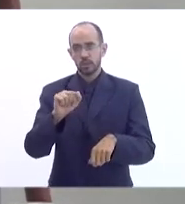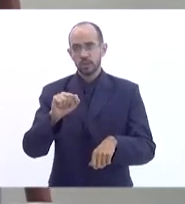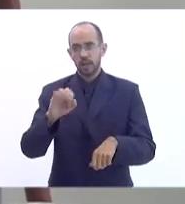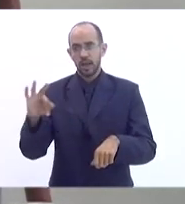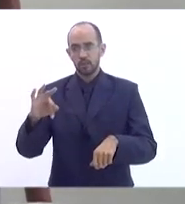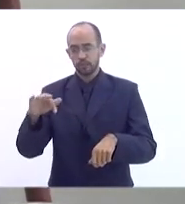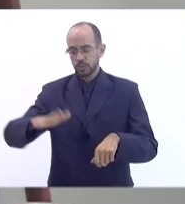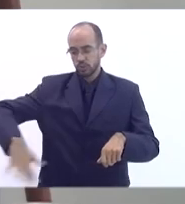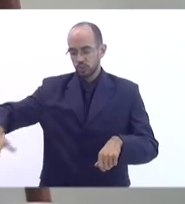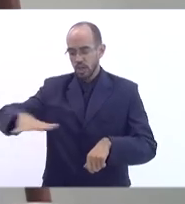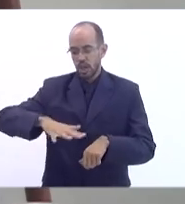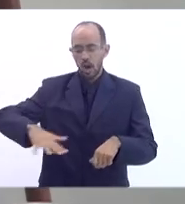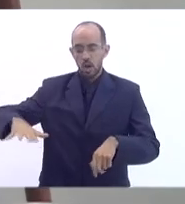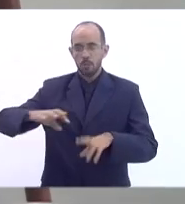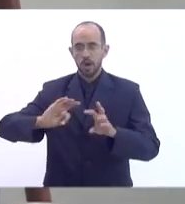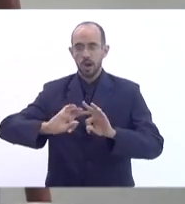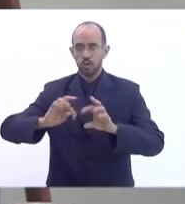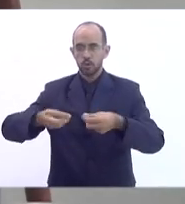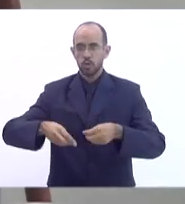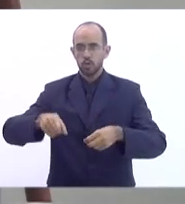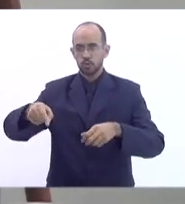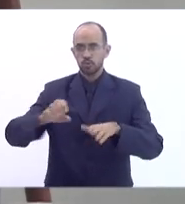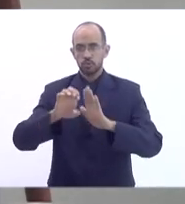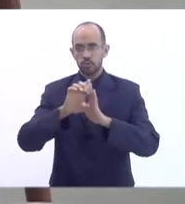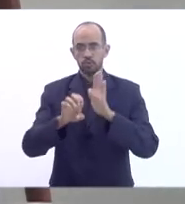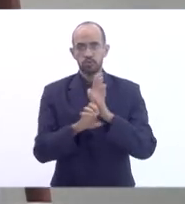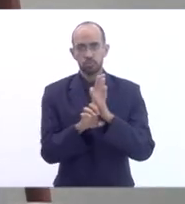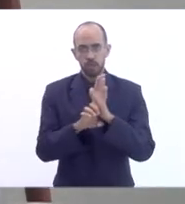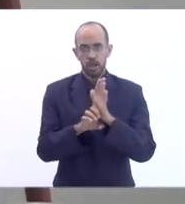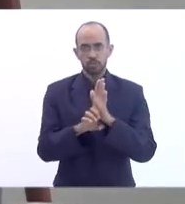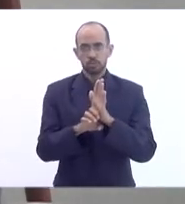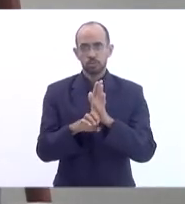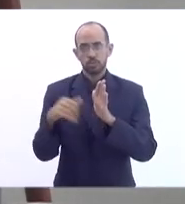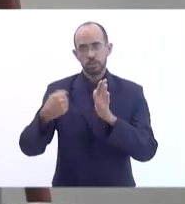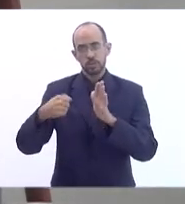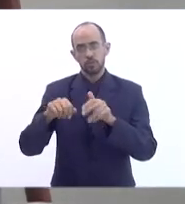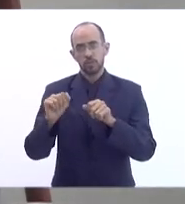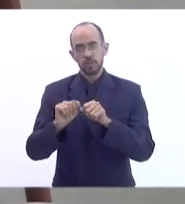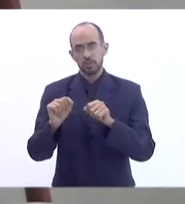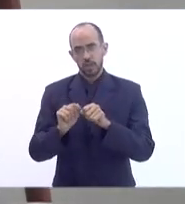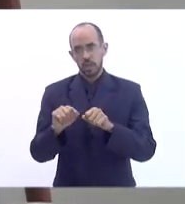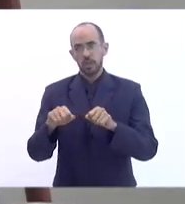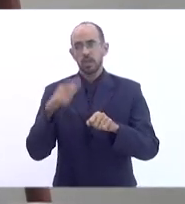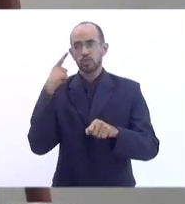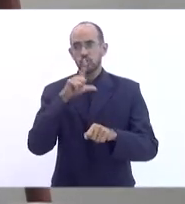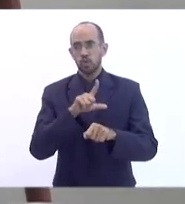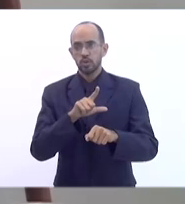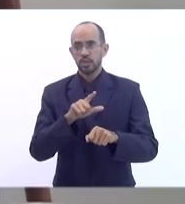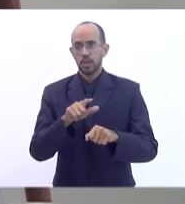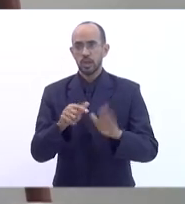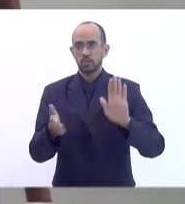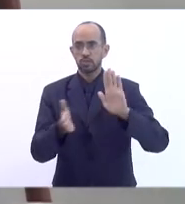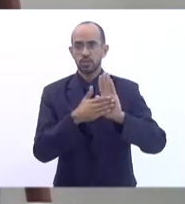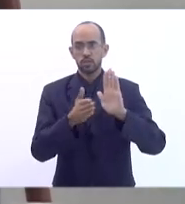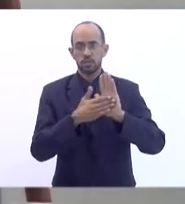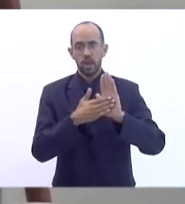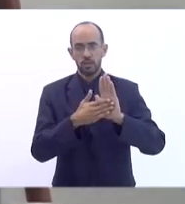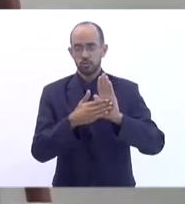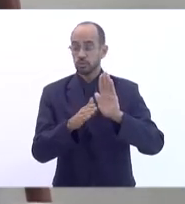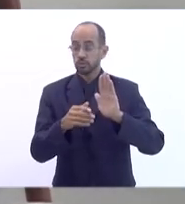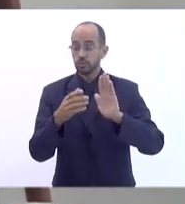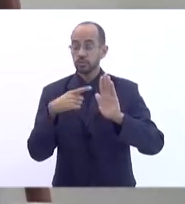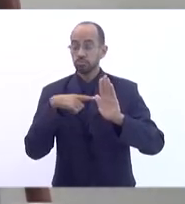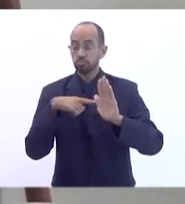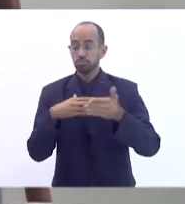carreras que tem no seu edital a predisposição do TAF e que a gente possa dessa forma ter os candidatos aptos a ingressarem na